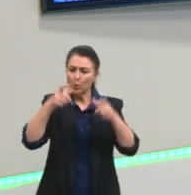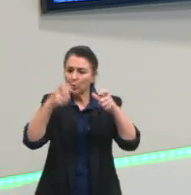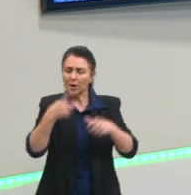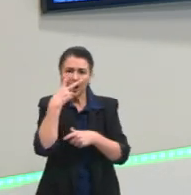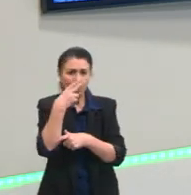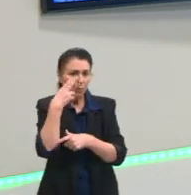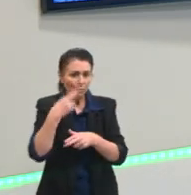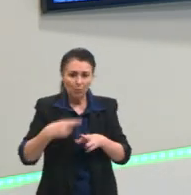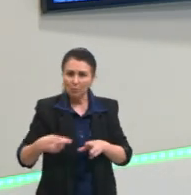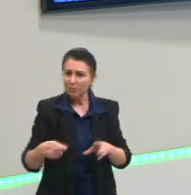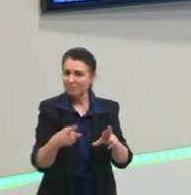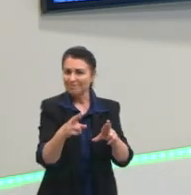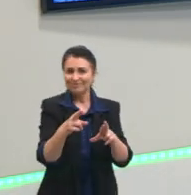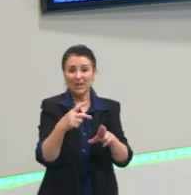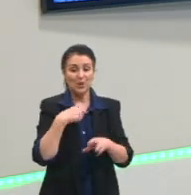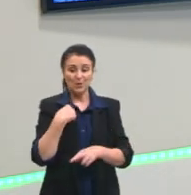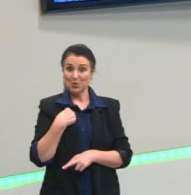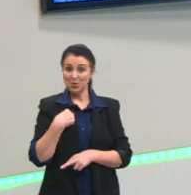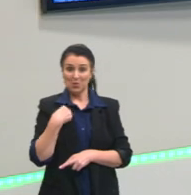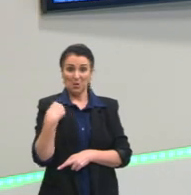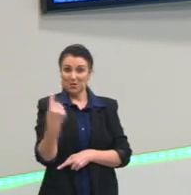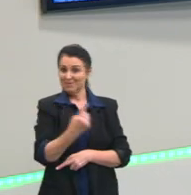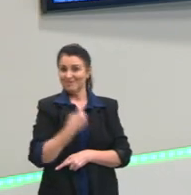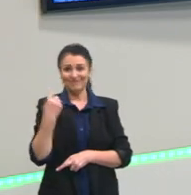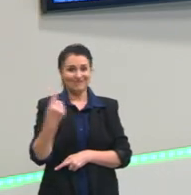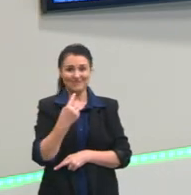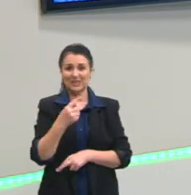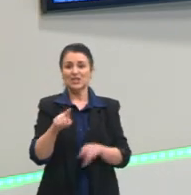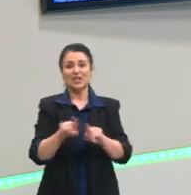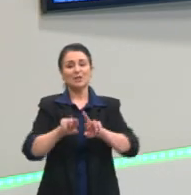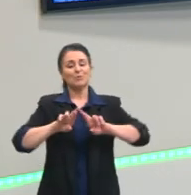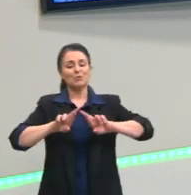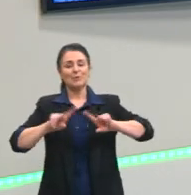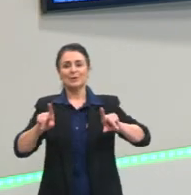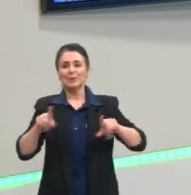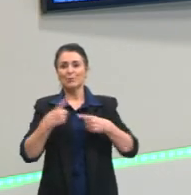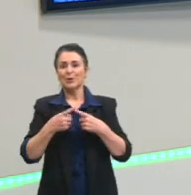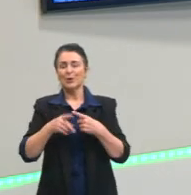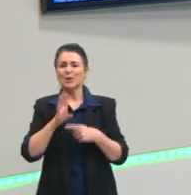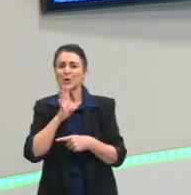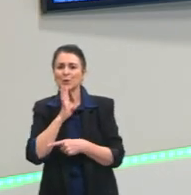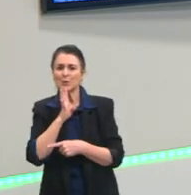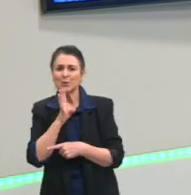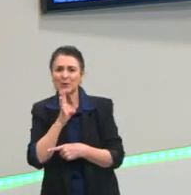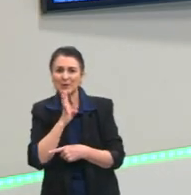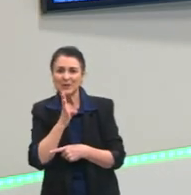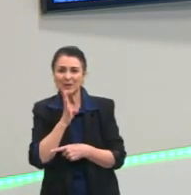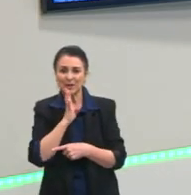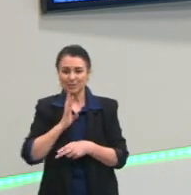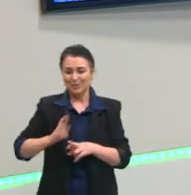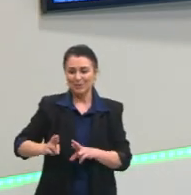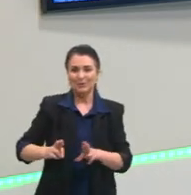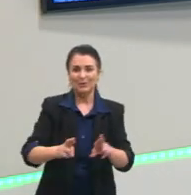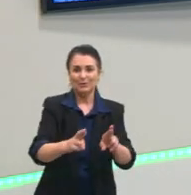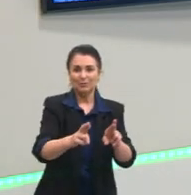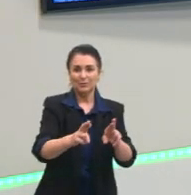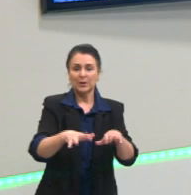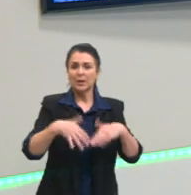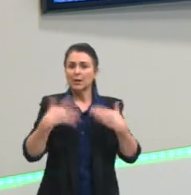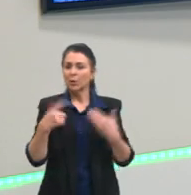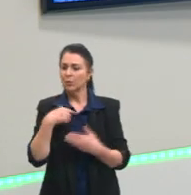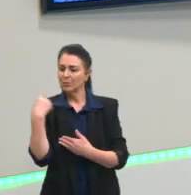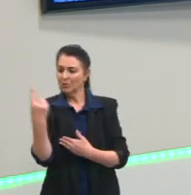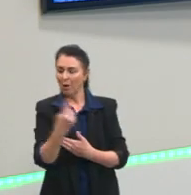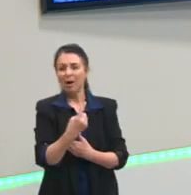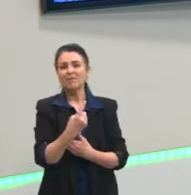mesmo lugar Nós já não somos mais os mesmos né Nós já conhecemos essas essa situação do Rio então nós